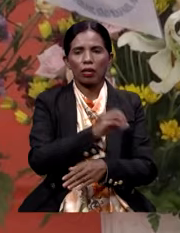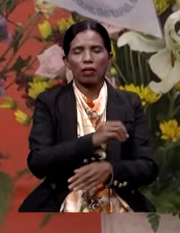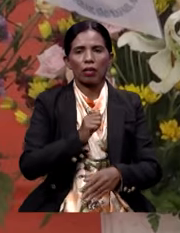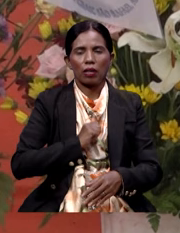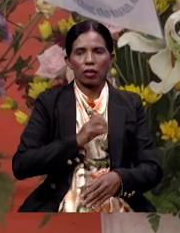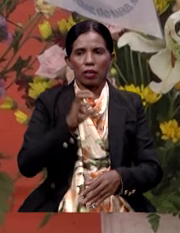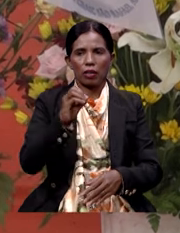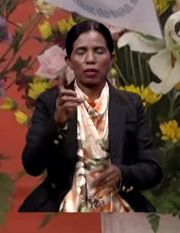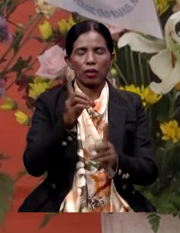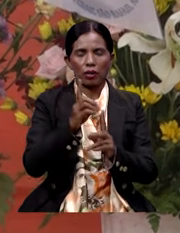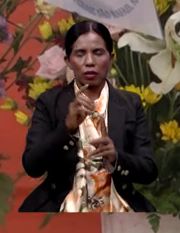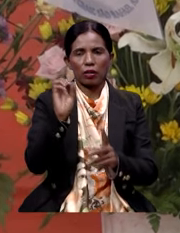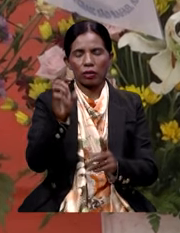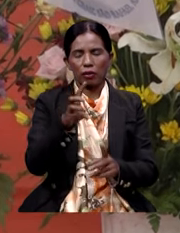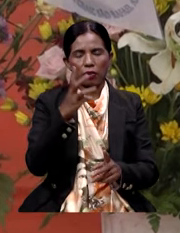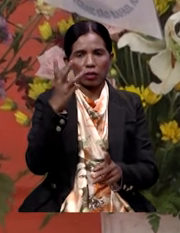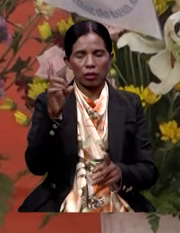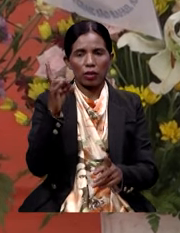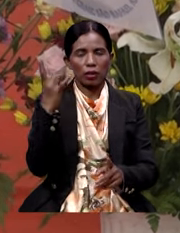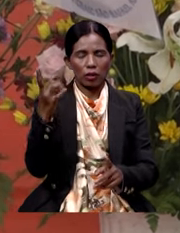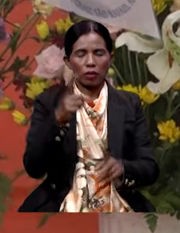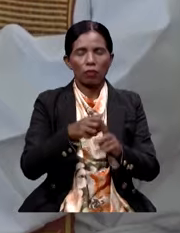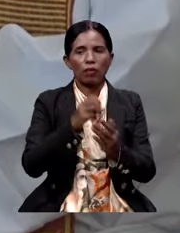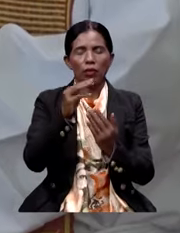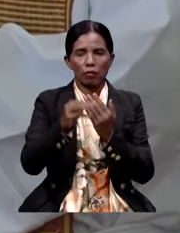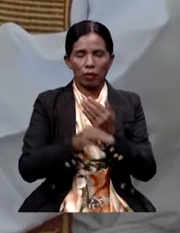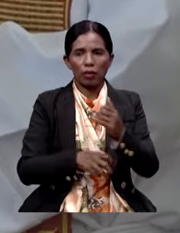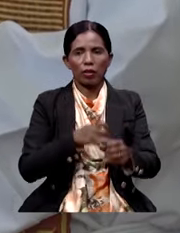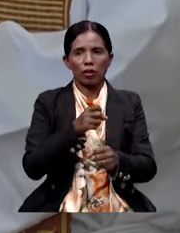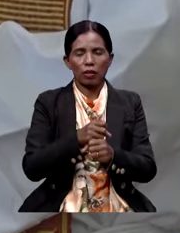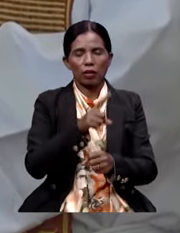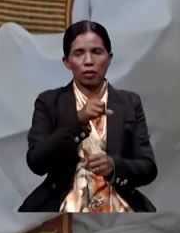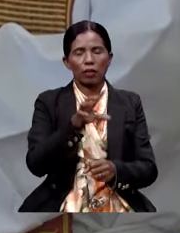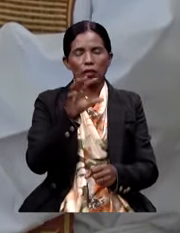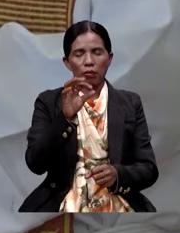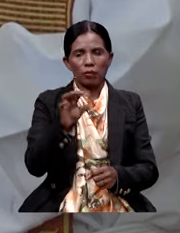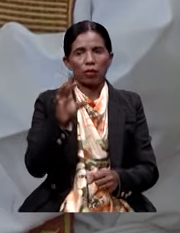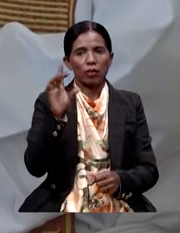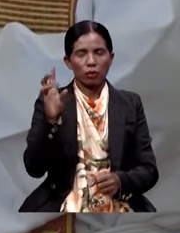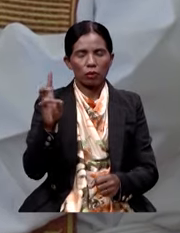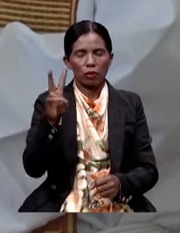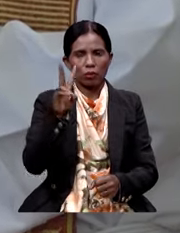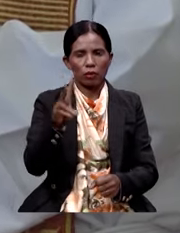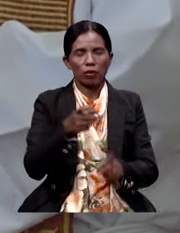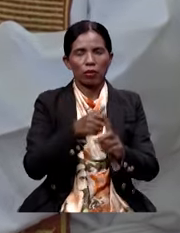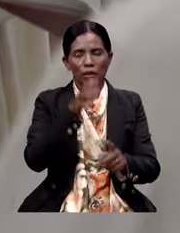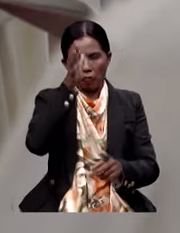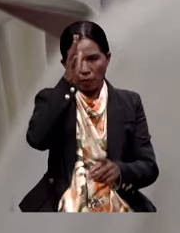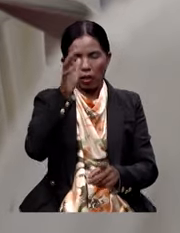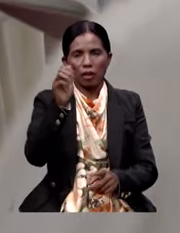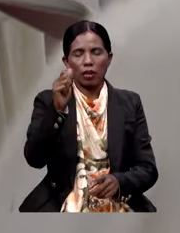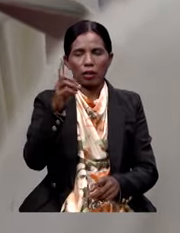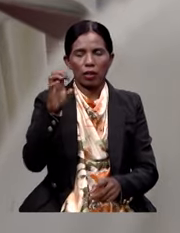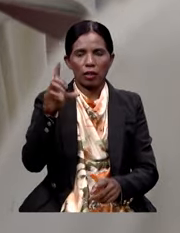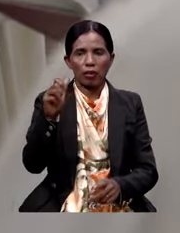Ainaro e a Lawrence Sanulo Resin Hito Fulan Maio tinen reunida a Tusia Hitunulo Resin Rua, Husi Aman Adelino dos Reis no